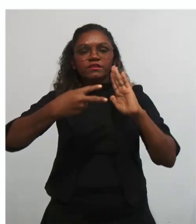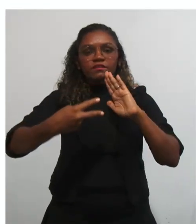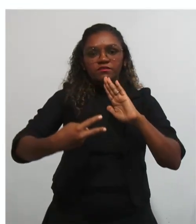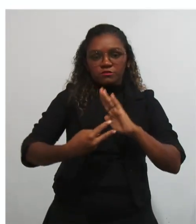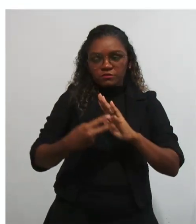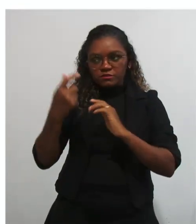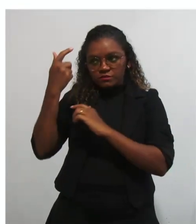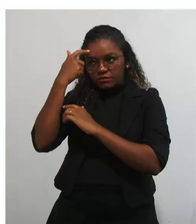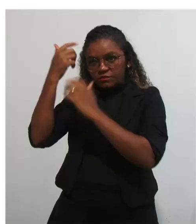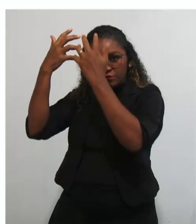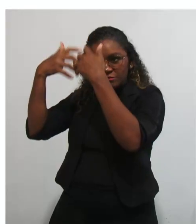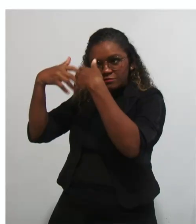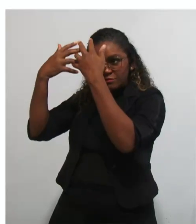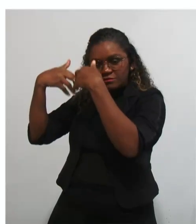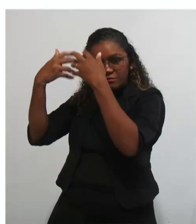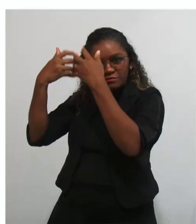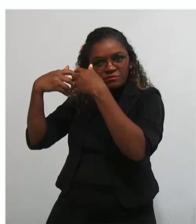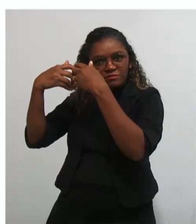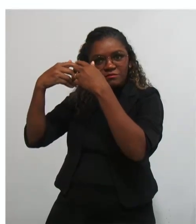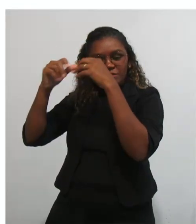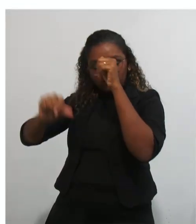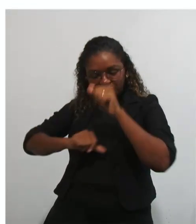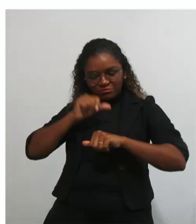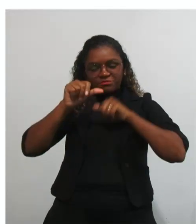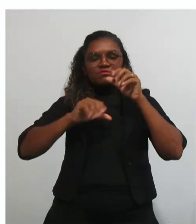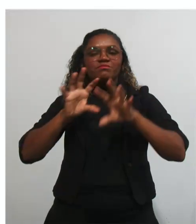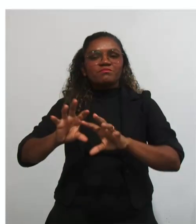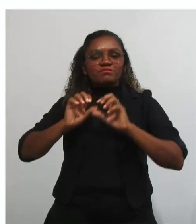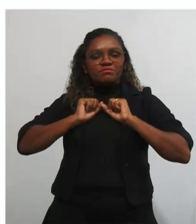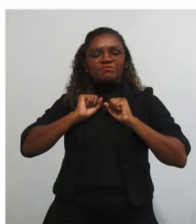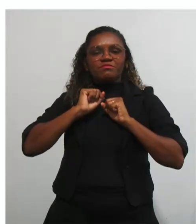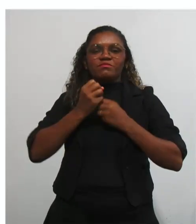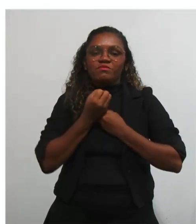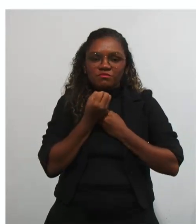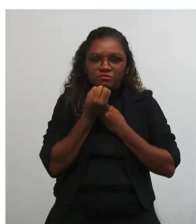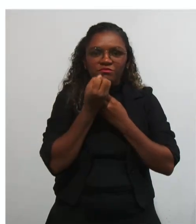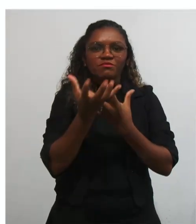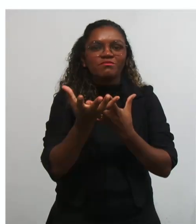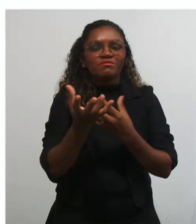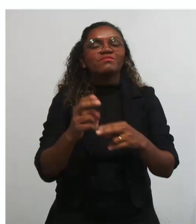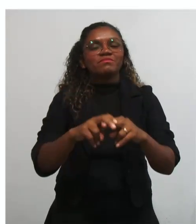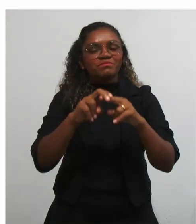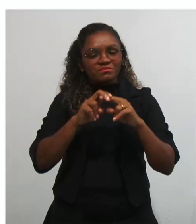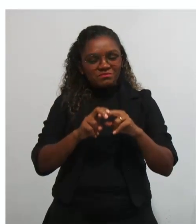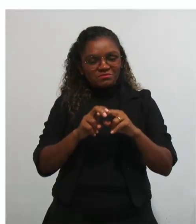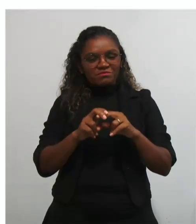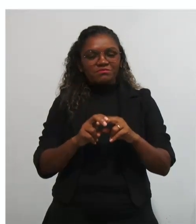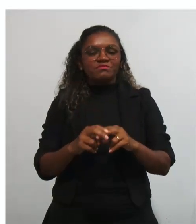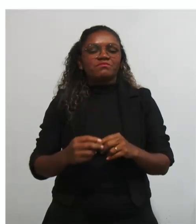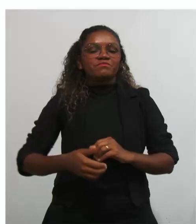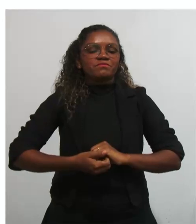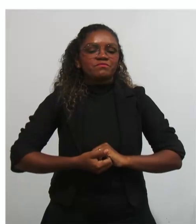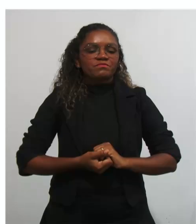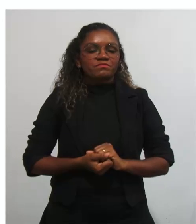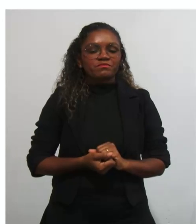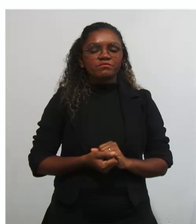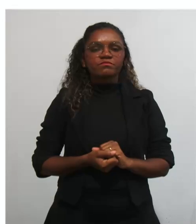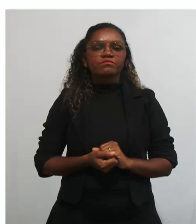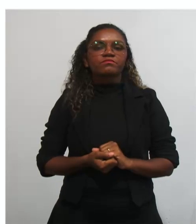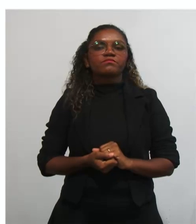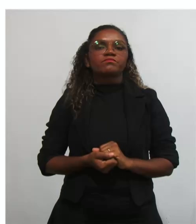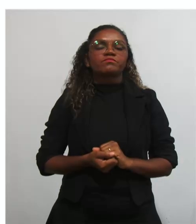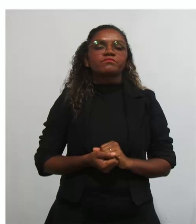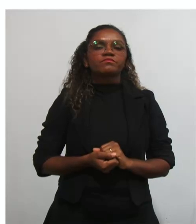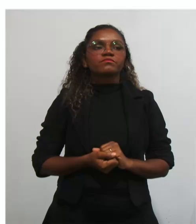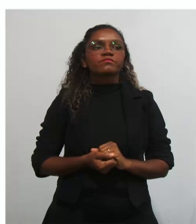na mente. Dessa forma, a língua é concebida como um sistema de normas imutáveis, acabado e sem interferência